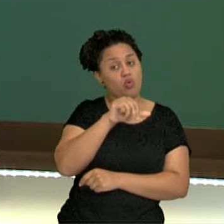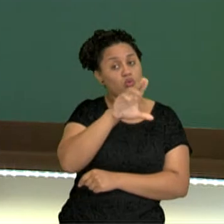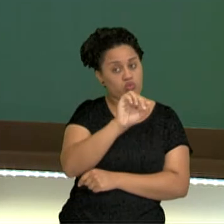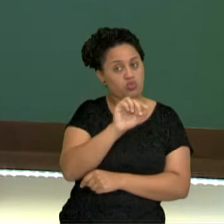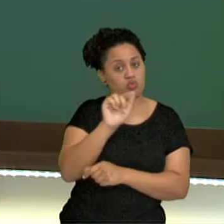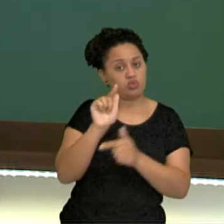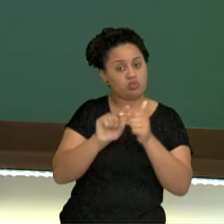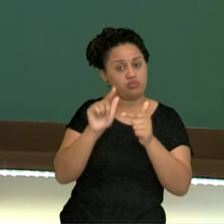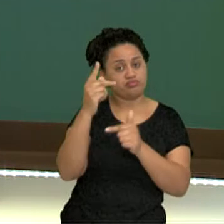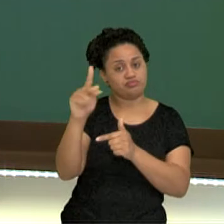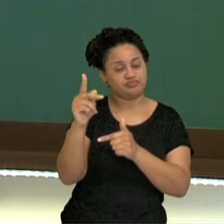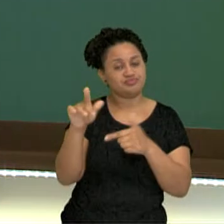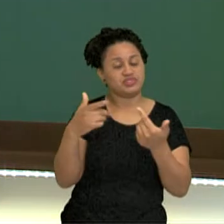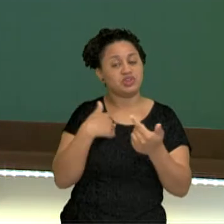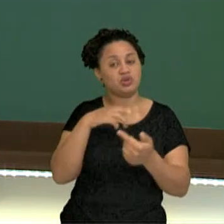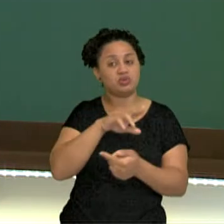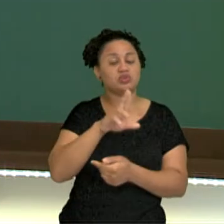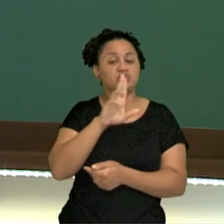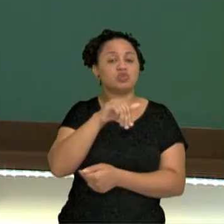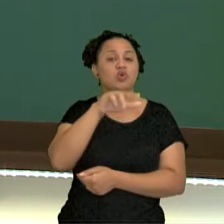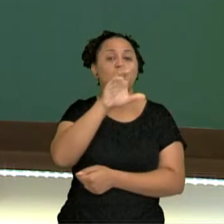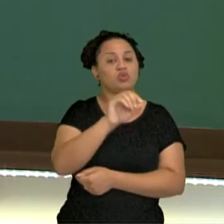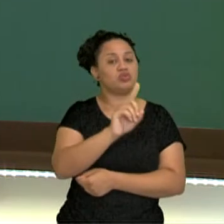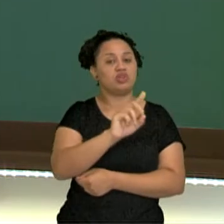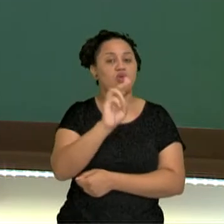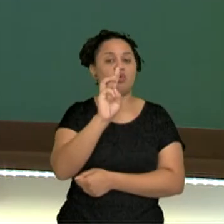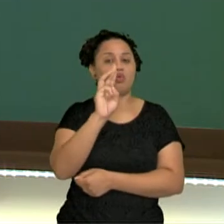então, usamos o uno e não o un.